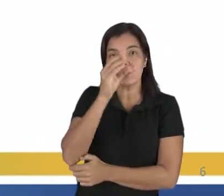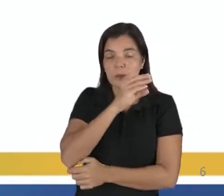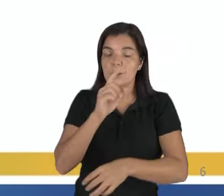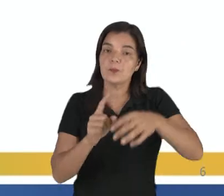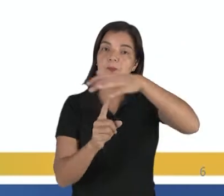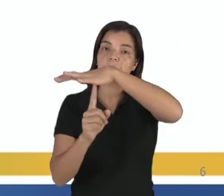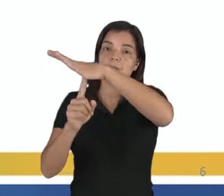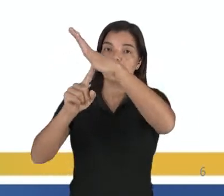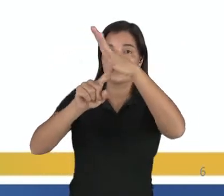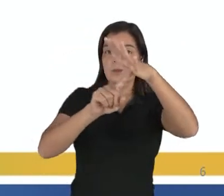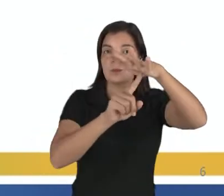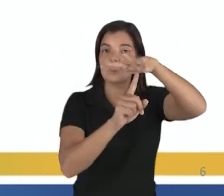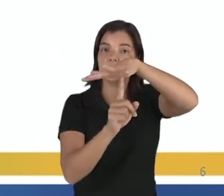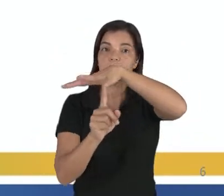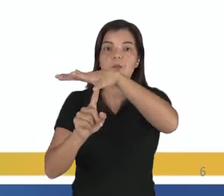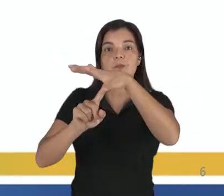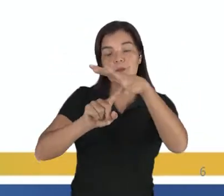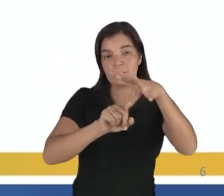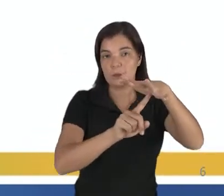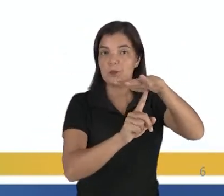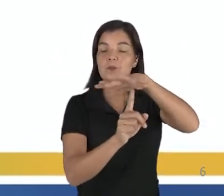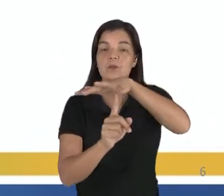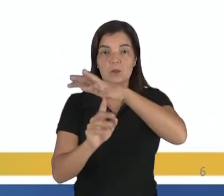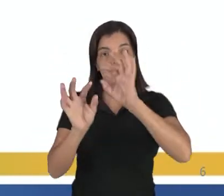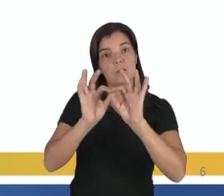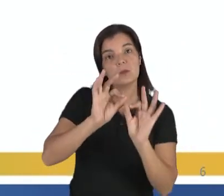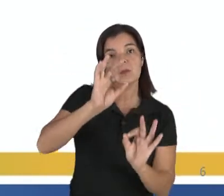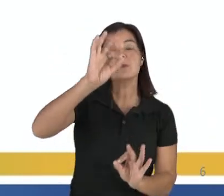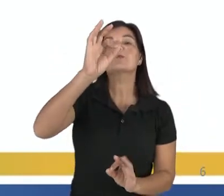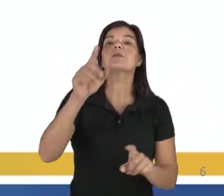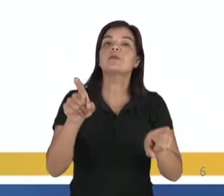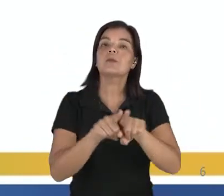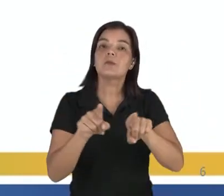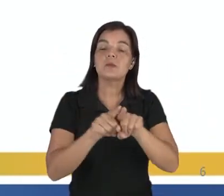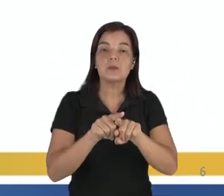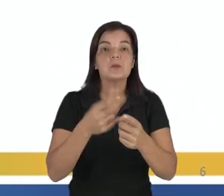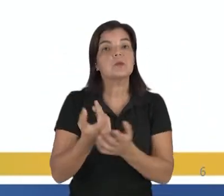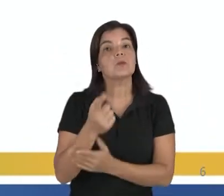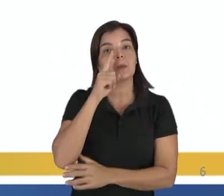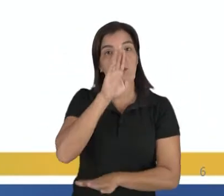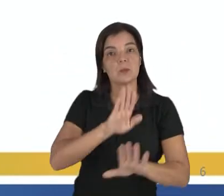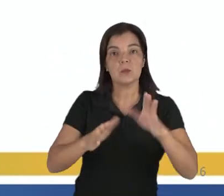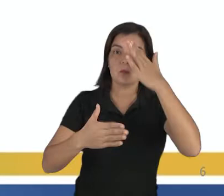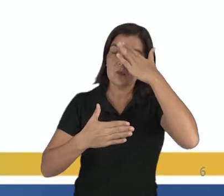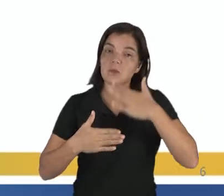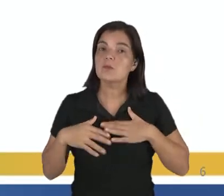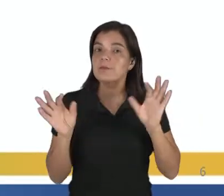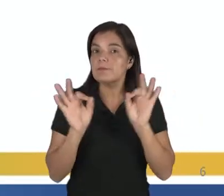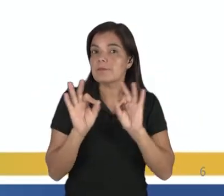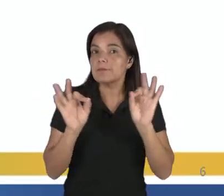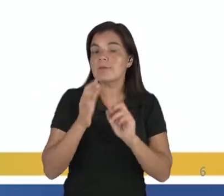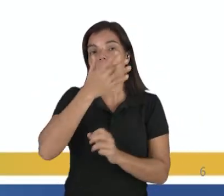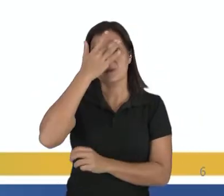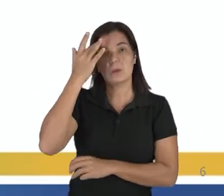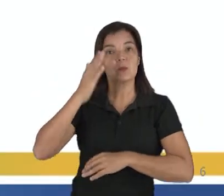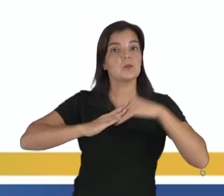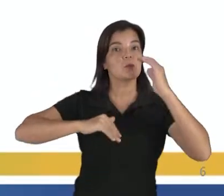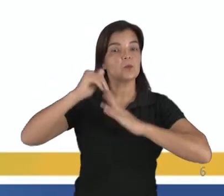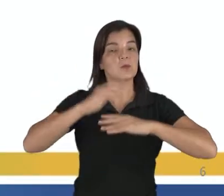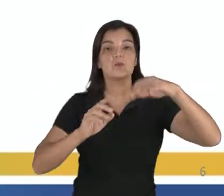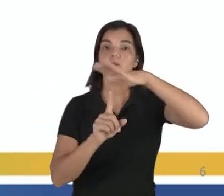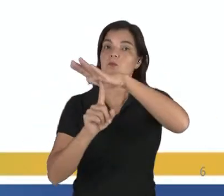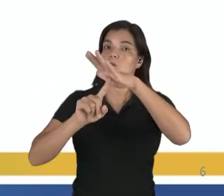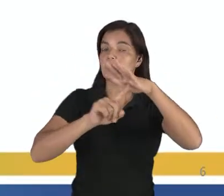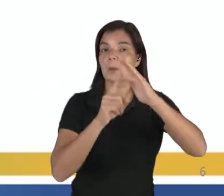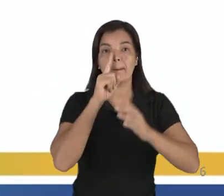né? Sendo possível realizar saltos em grandes altitudes sem sofrer danos corporais. O paraquedismo não é